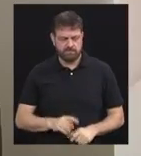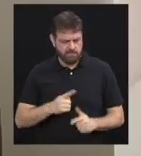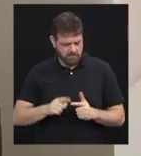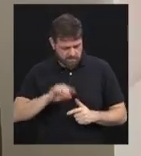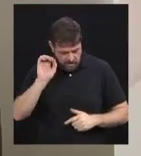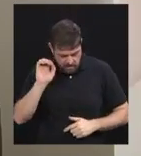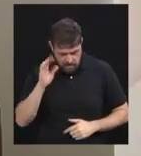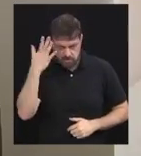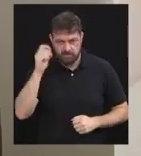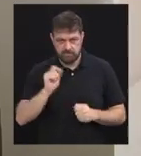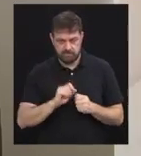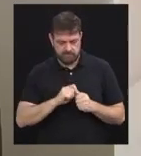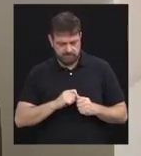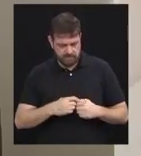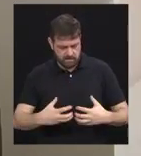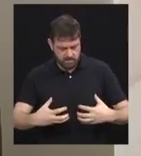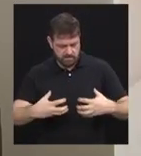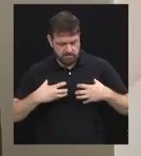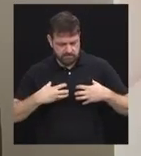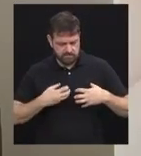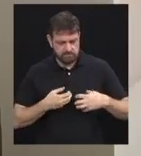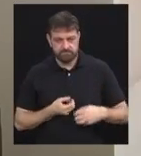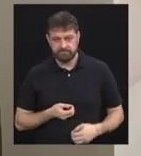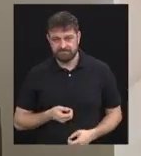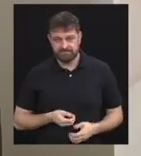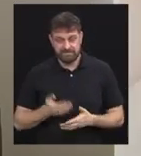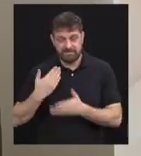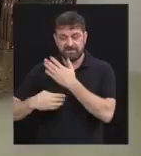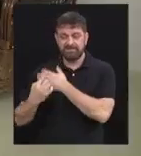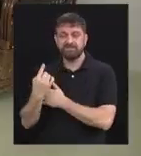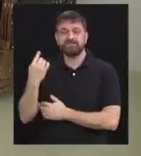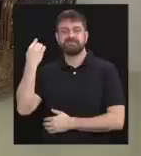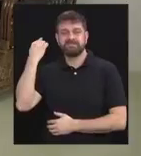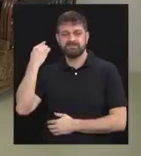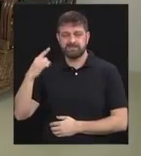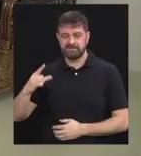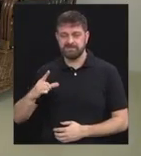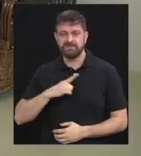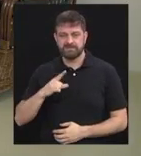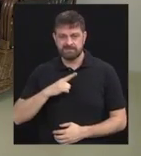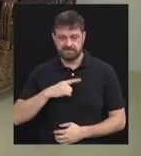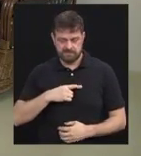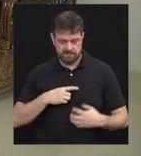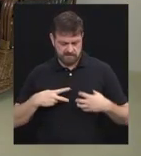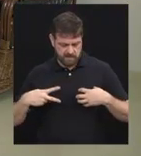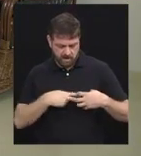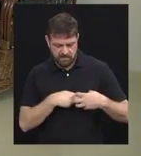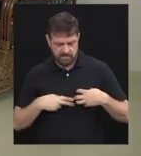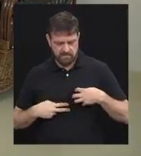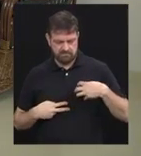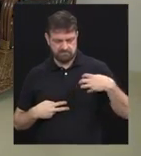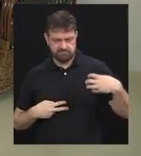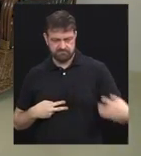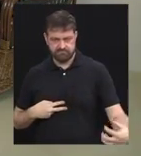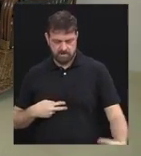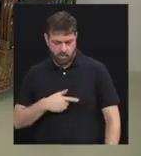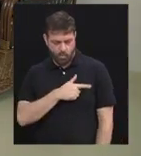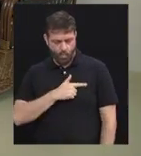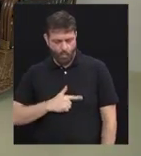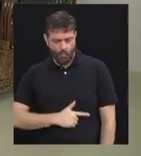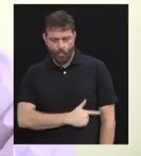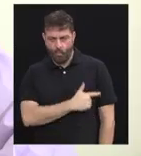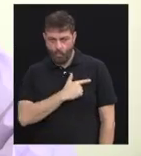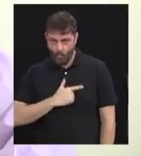resolvem e que contornam esse problema, que antigamente a gente tinha muita mastectomia, e hoje